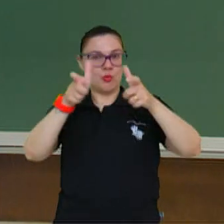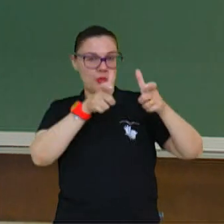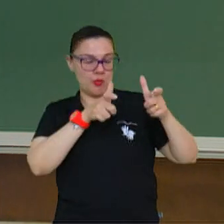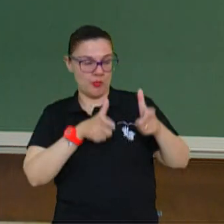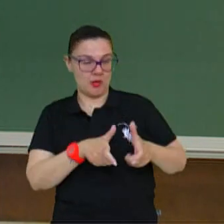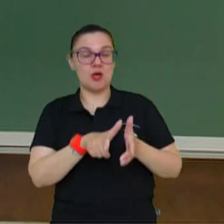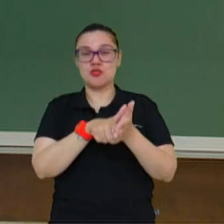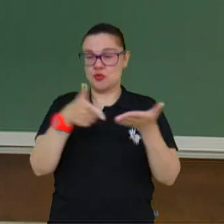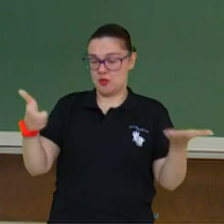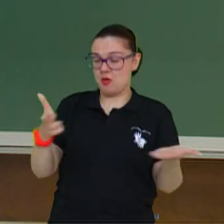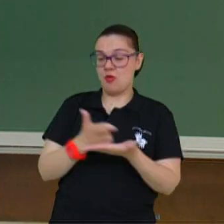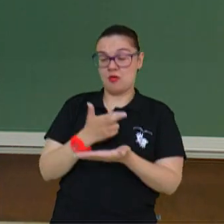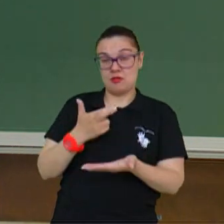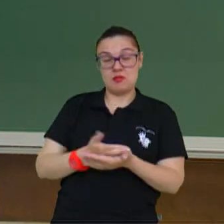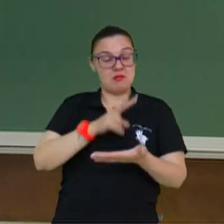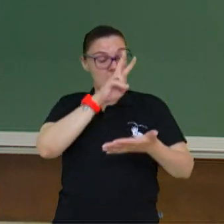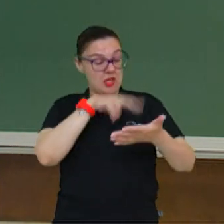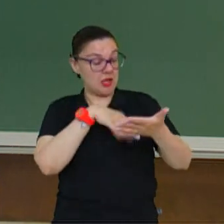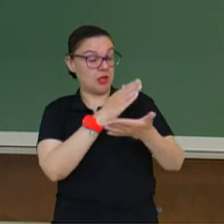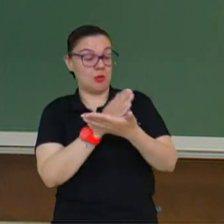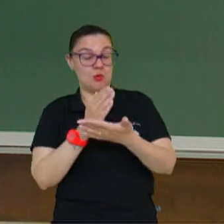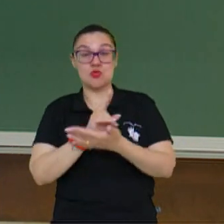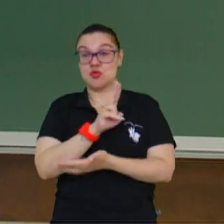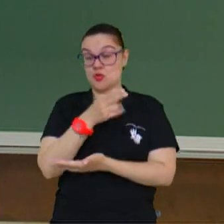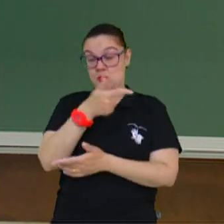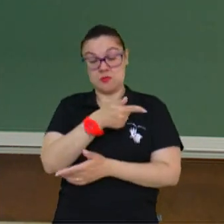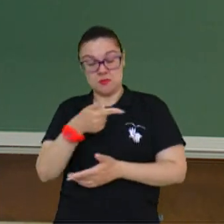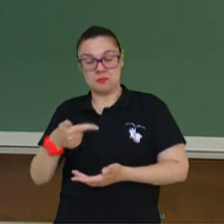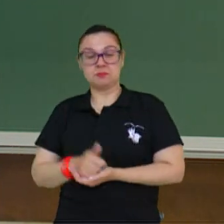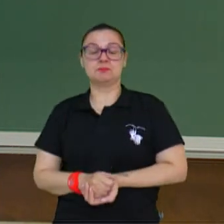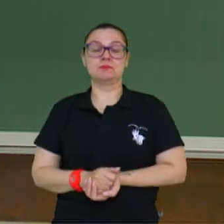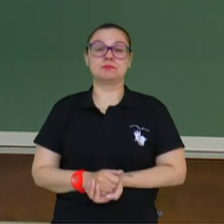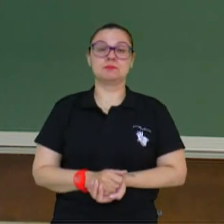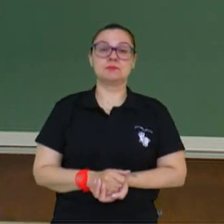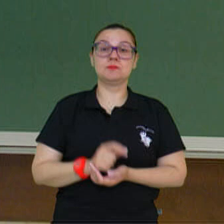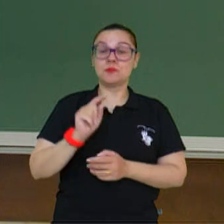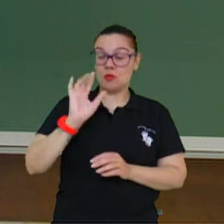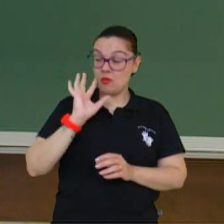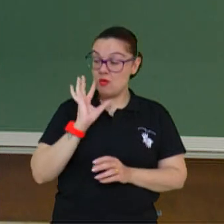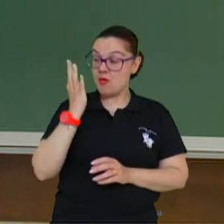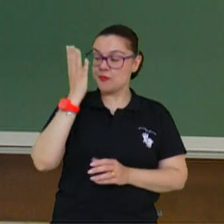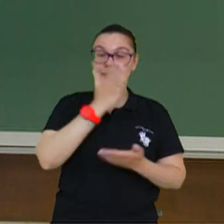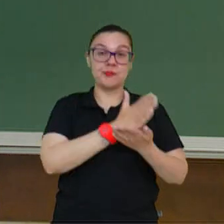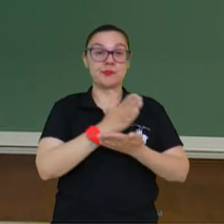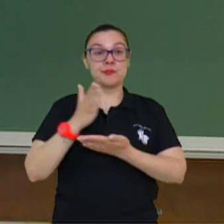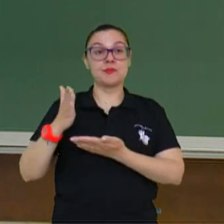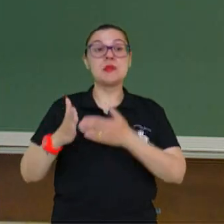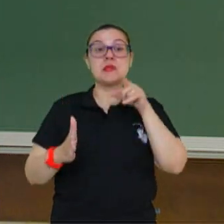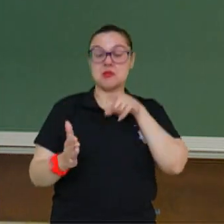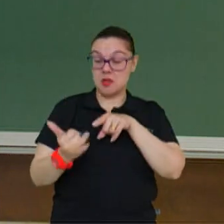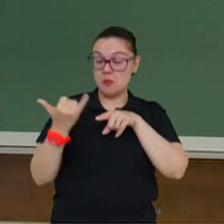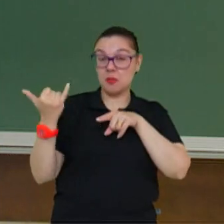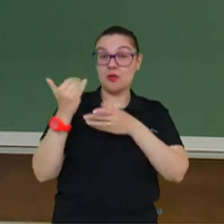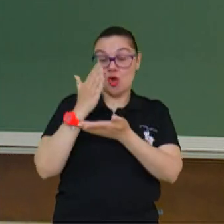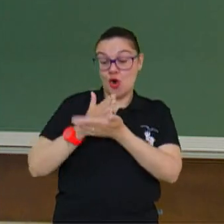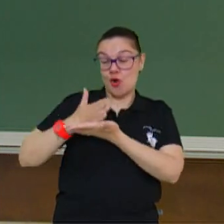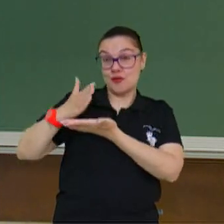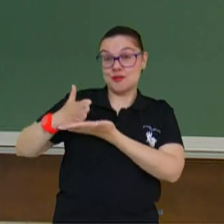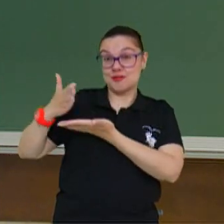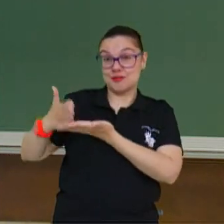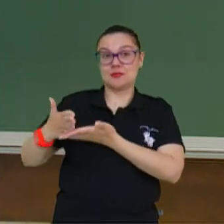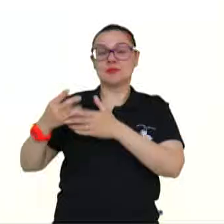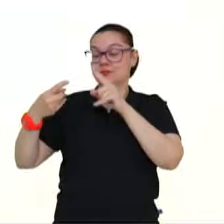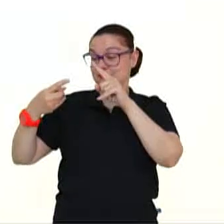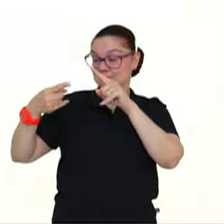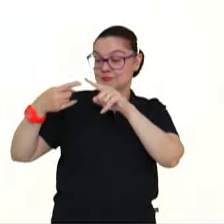revistas. Destina-se à leitura diária ou semanal, sim. Pois trata de acontecimentos cotidianos. Essa palavrinha é bem importante para a crônica, tá? Então, essas